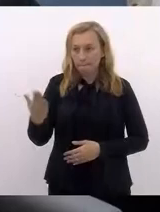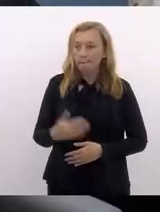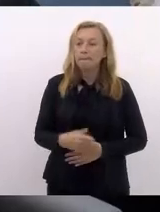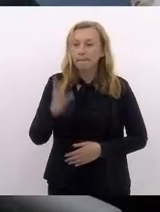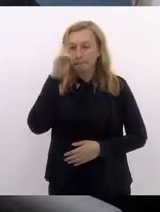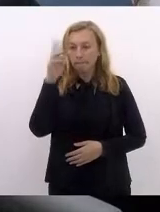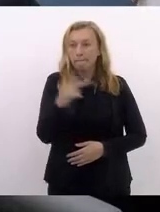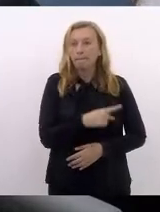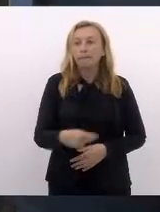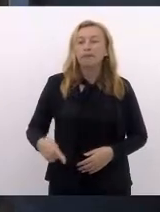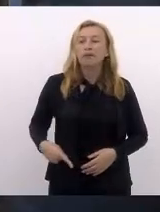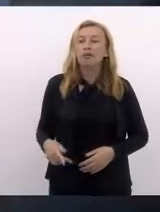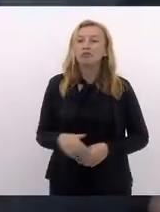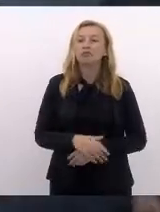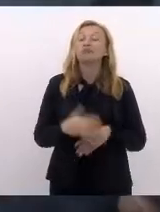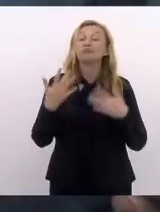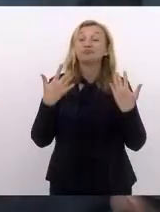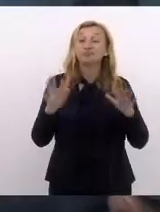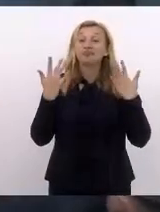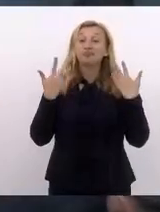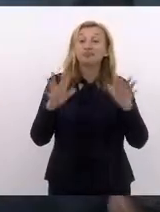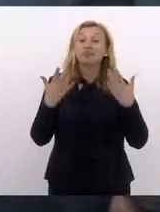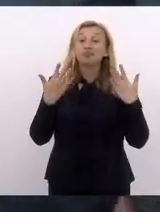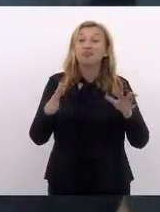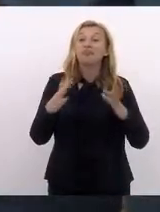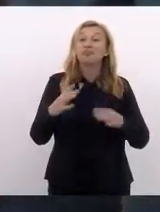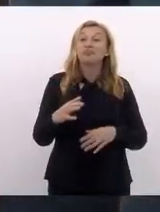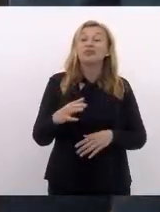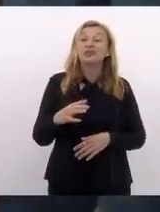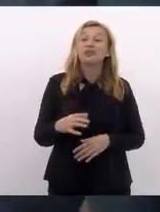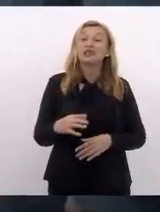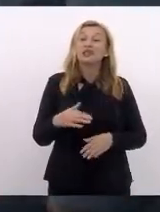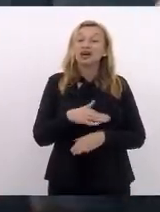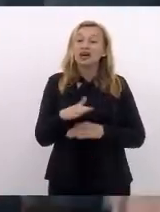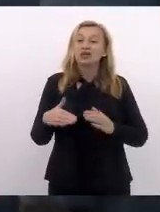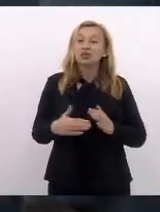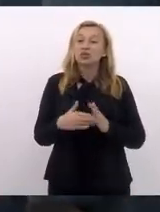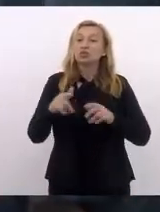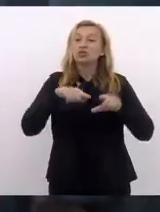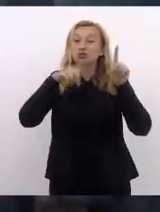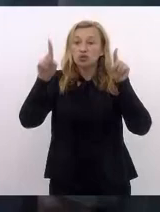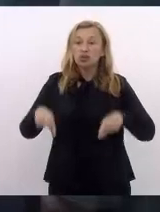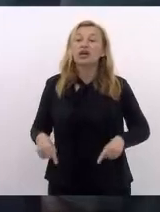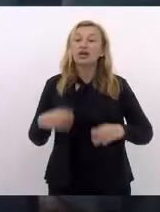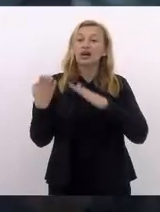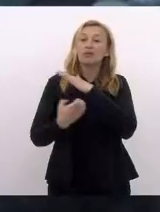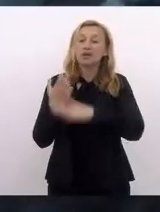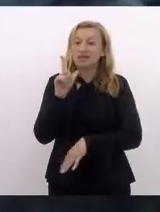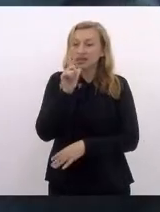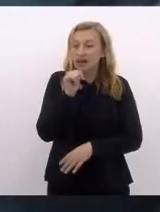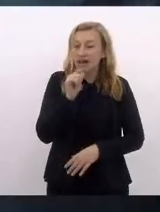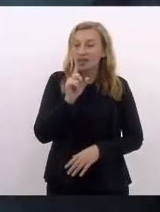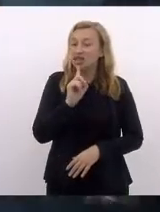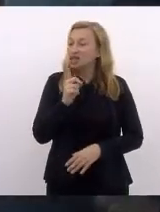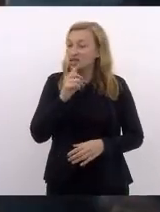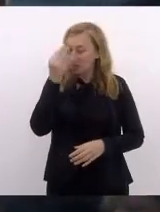senhor presidente Parabéns aos Cedae anos que não desistiram foram